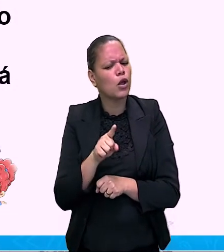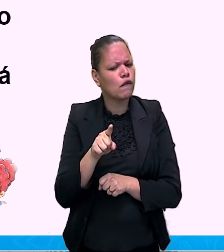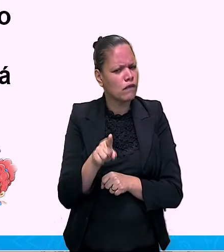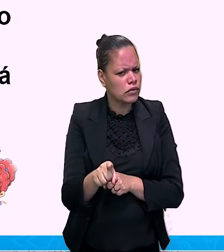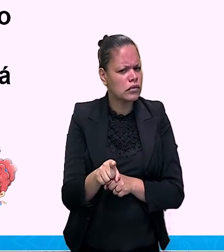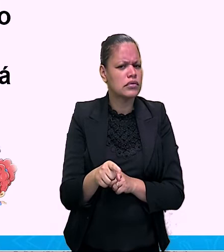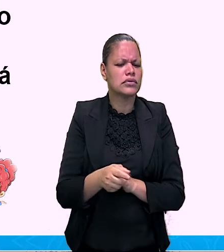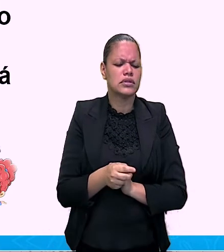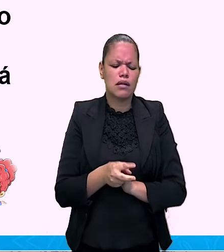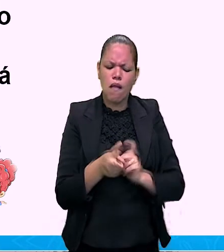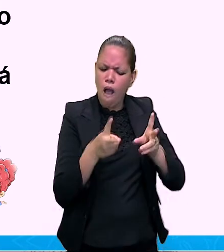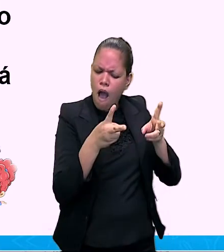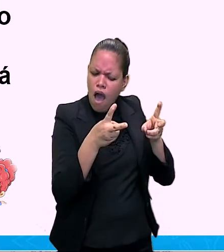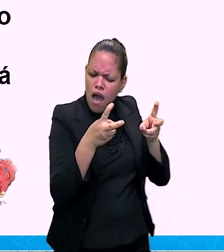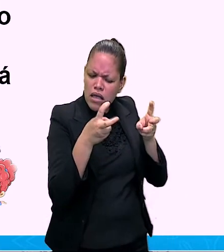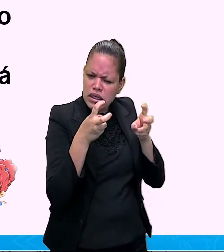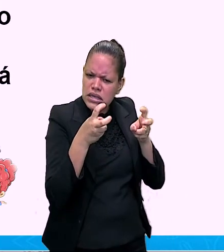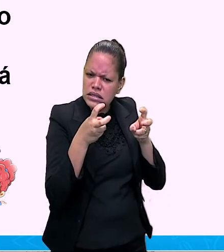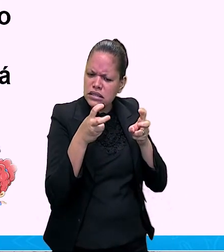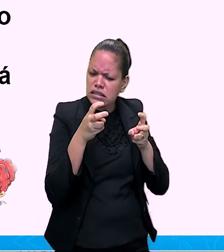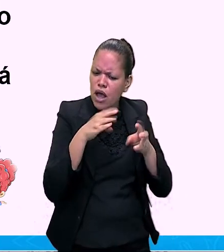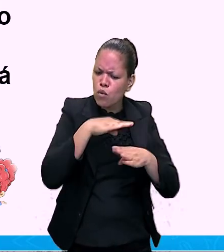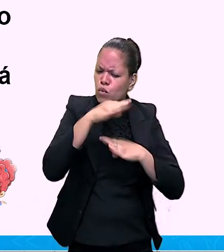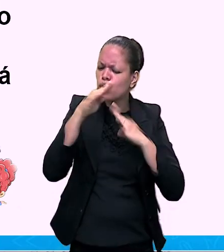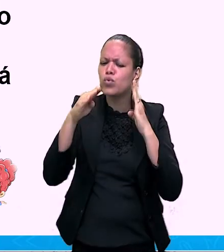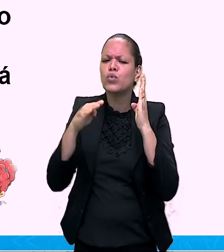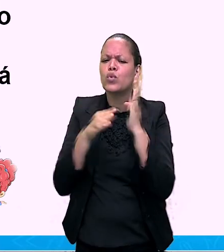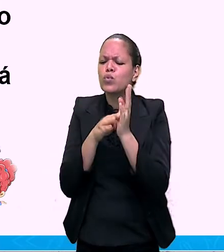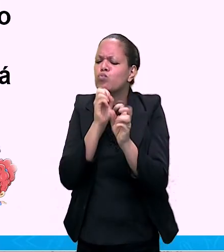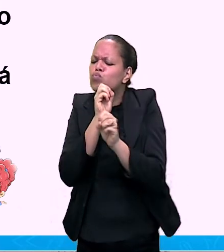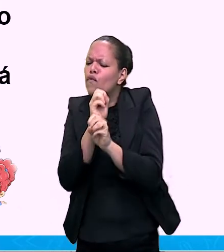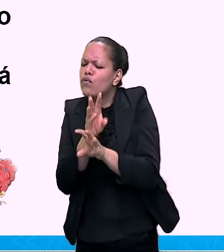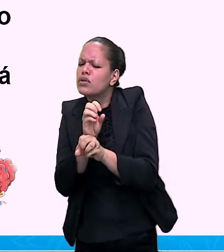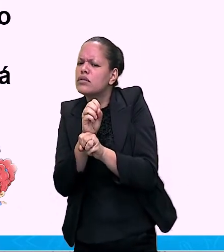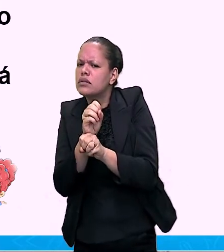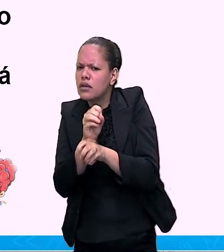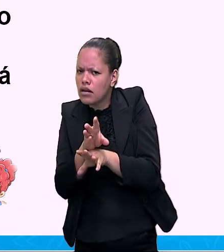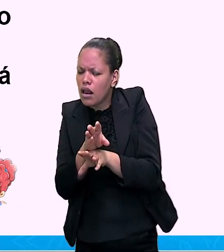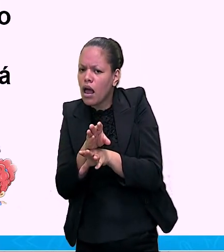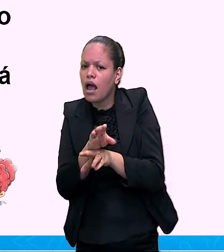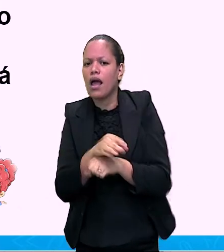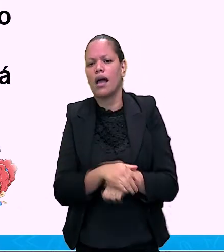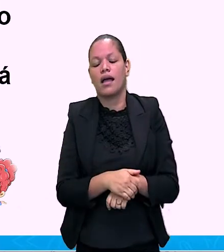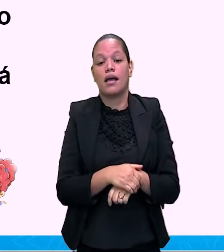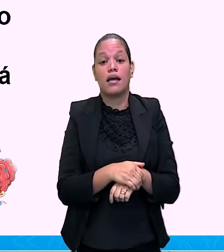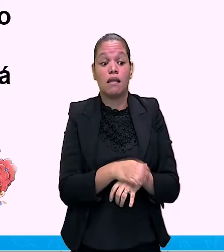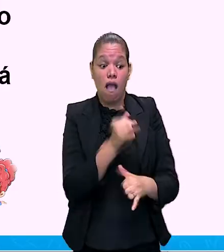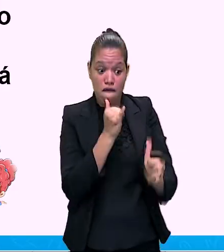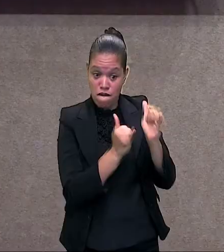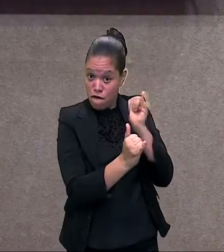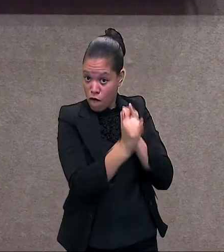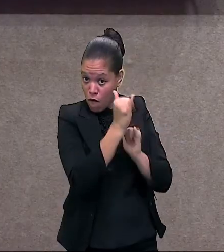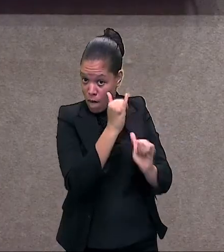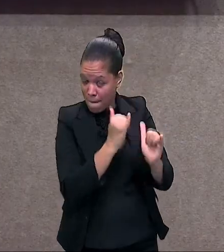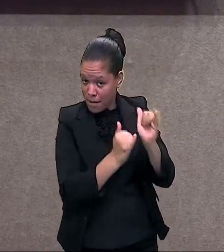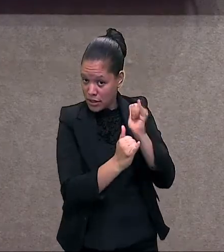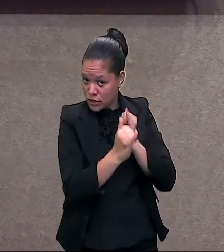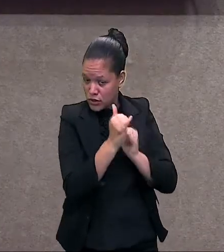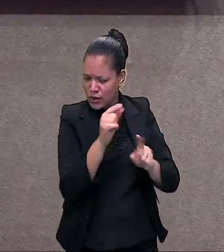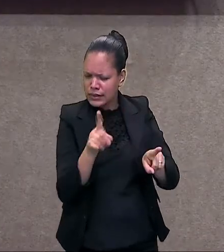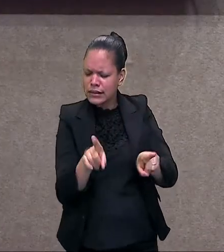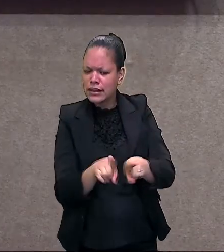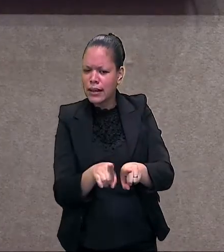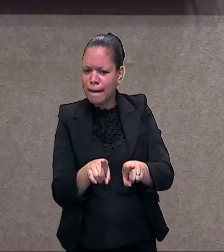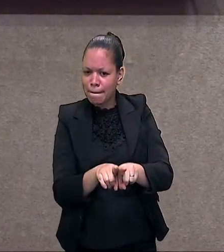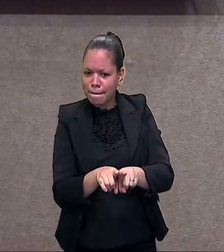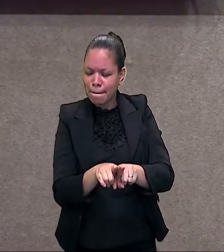vista tudo que foi ensinado nessa aula. Vocês terão todas essas informações também na aula da plataforma.